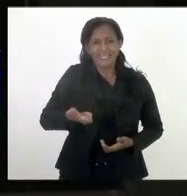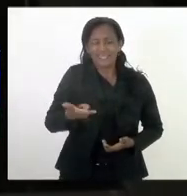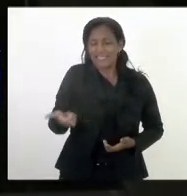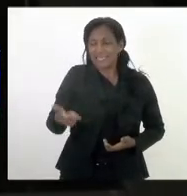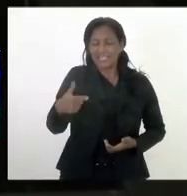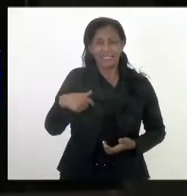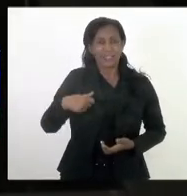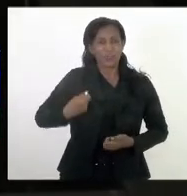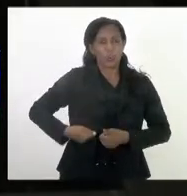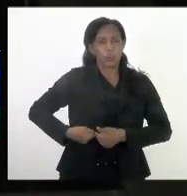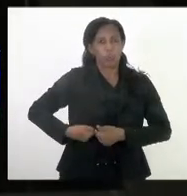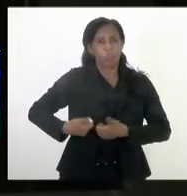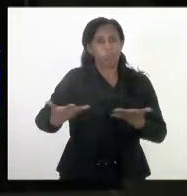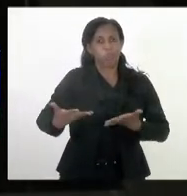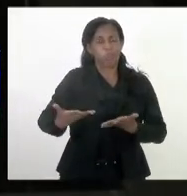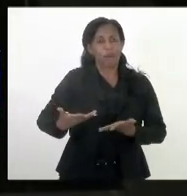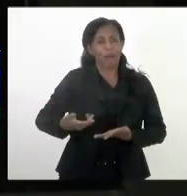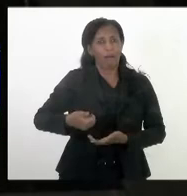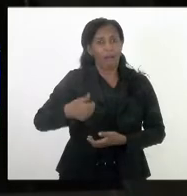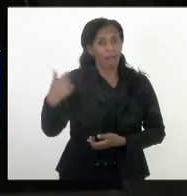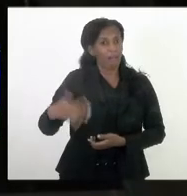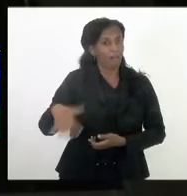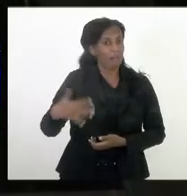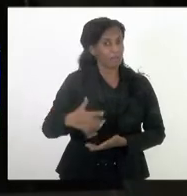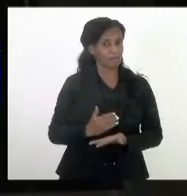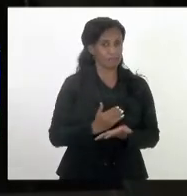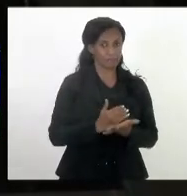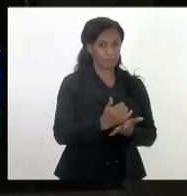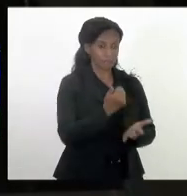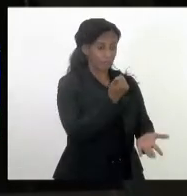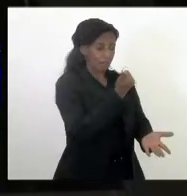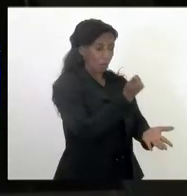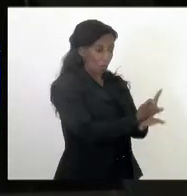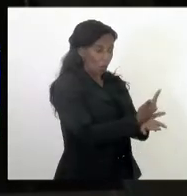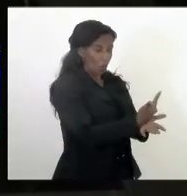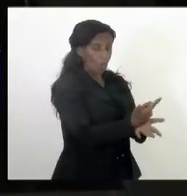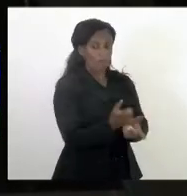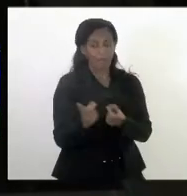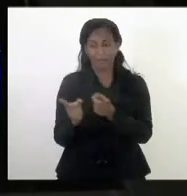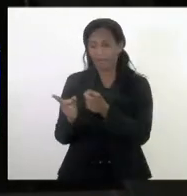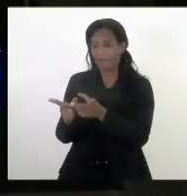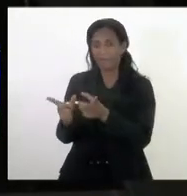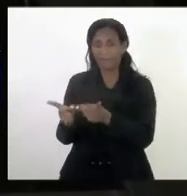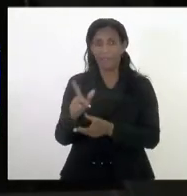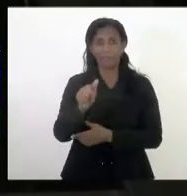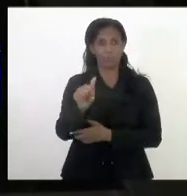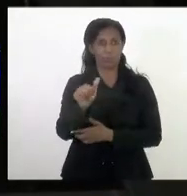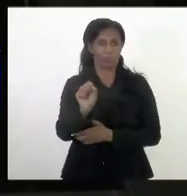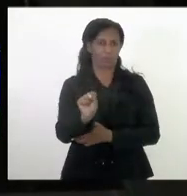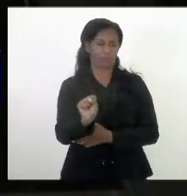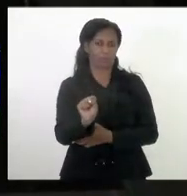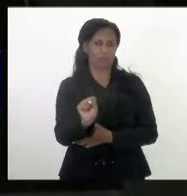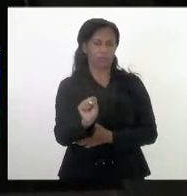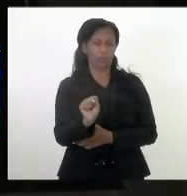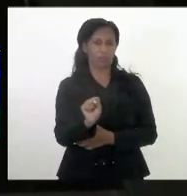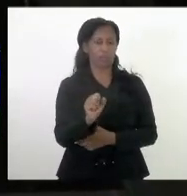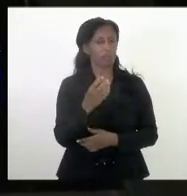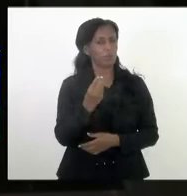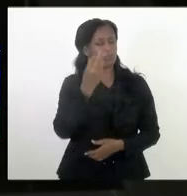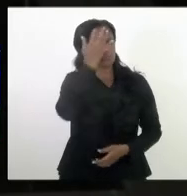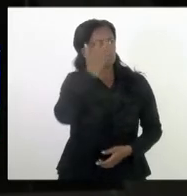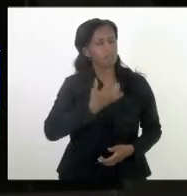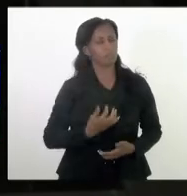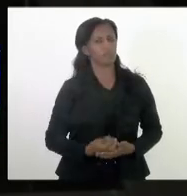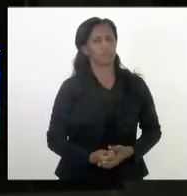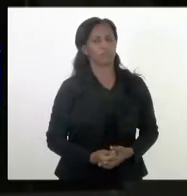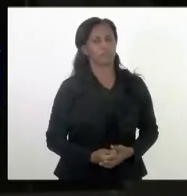estelionatário a partir da compra e venda do gás no estado do Rio de Janeiro. Isso é sério. E